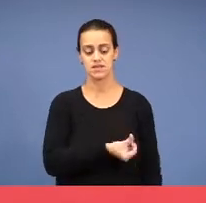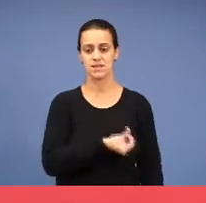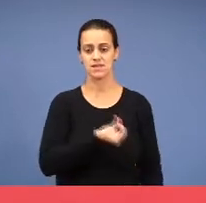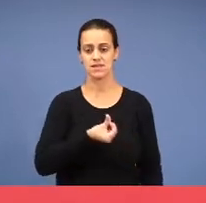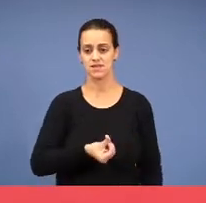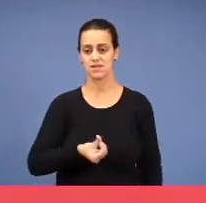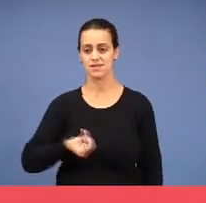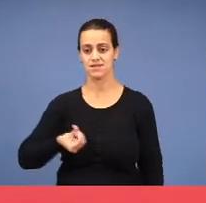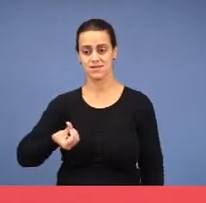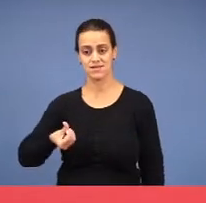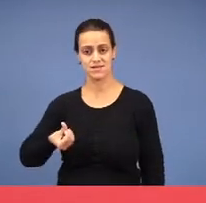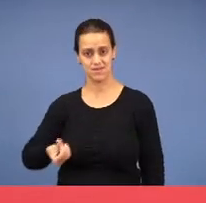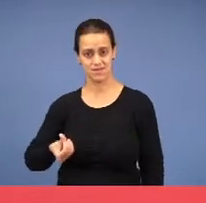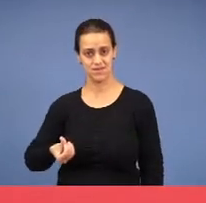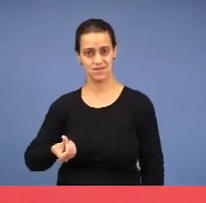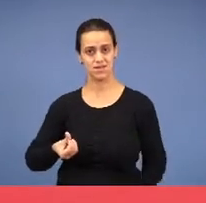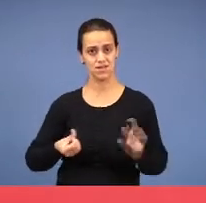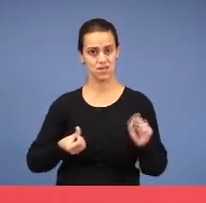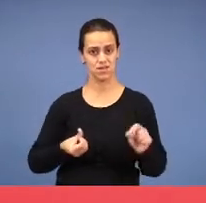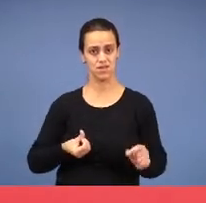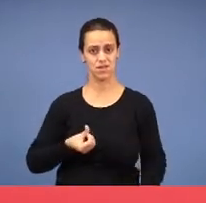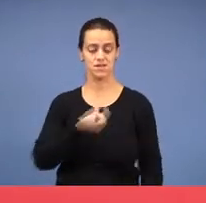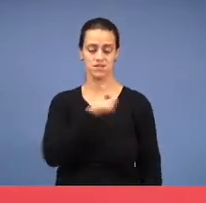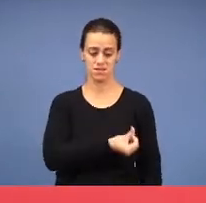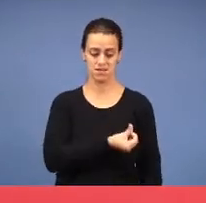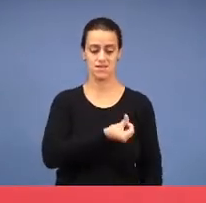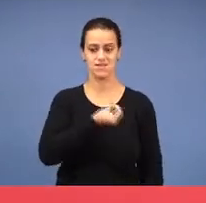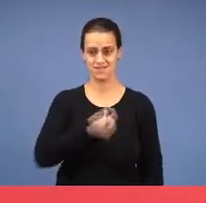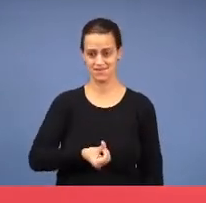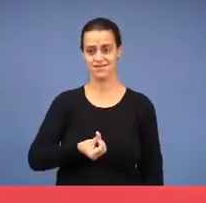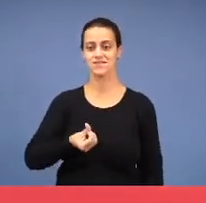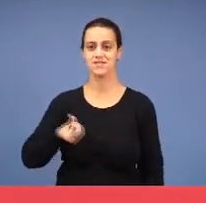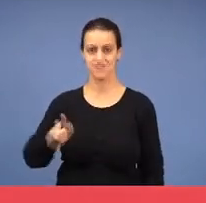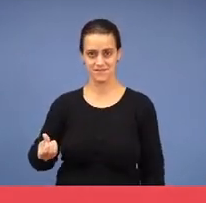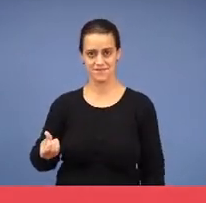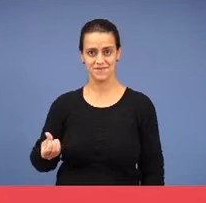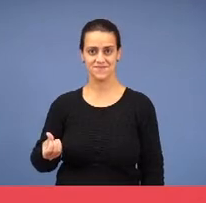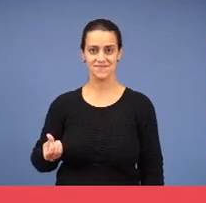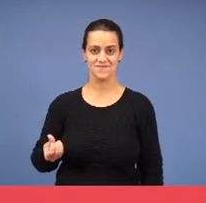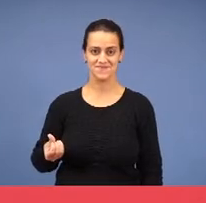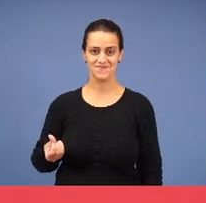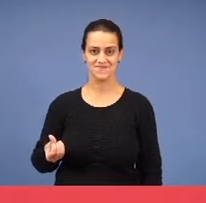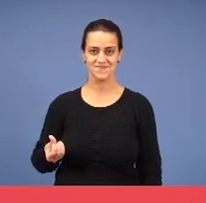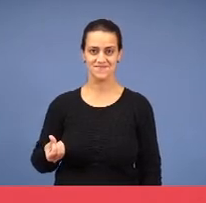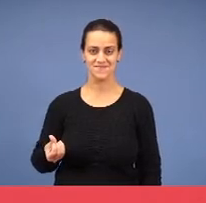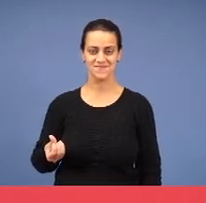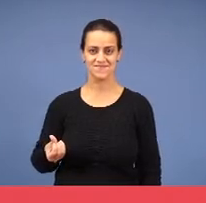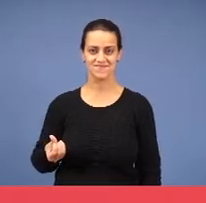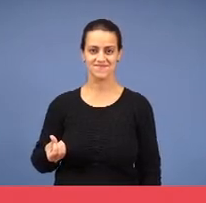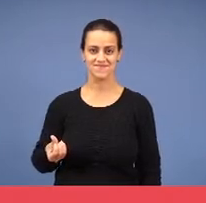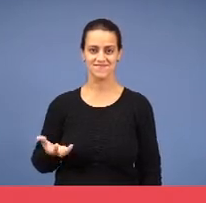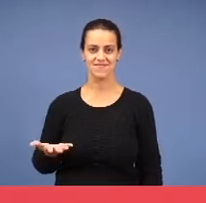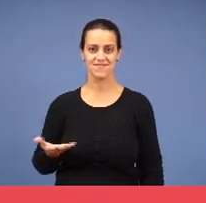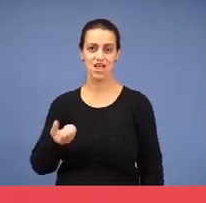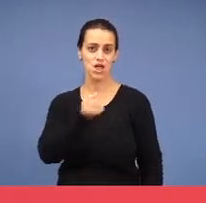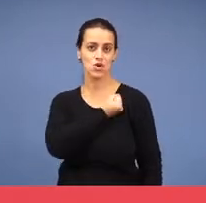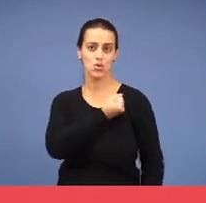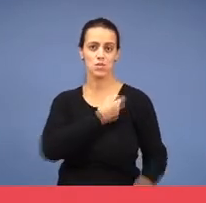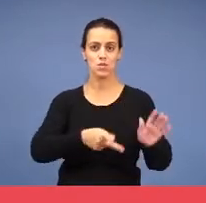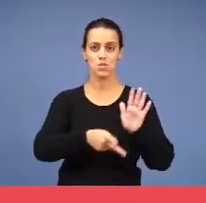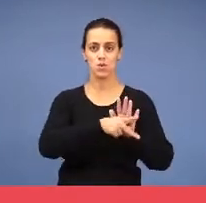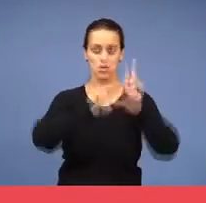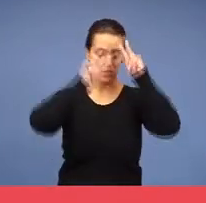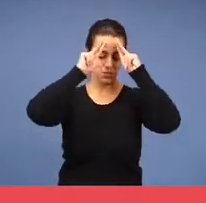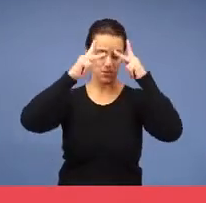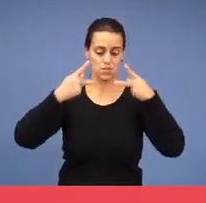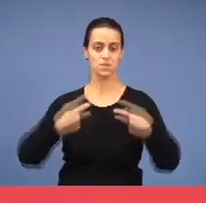666. É, 6, 6, 6. E o texto diz assim: número do homem. Seis é o número do homem. Então